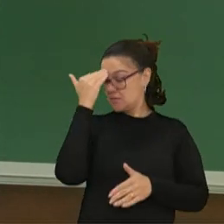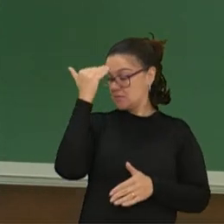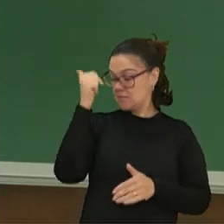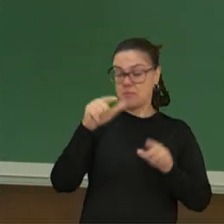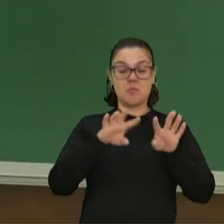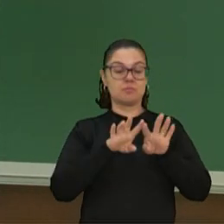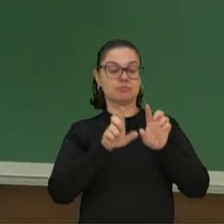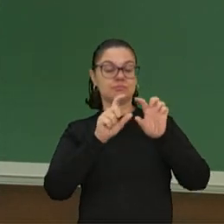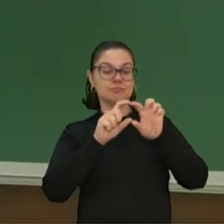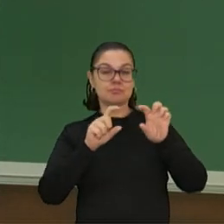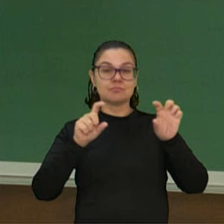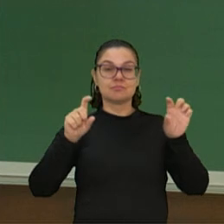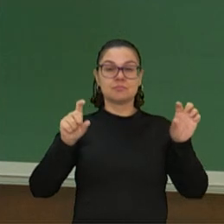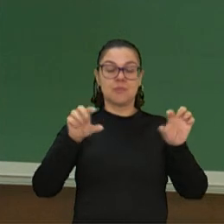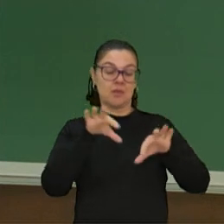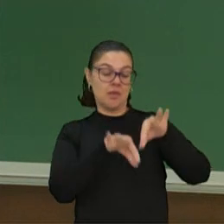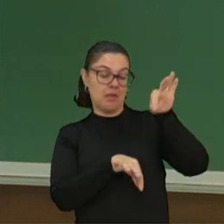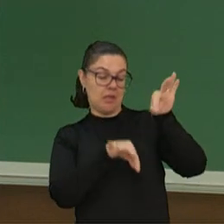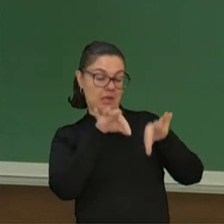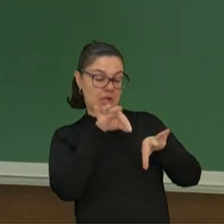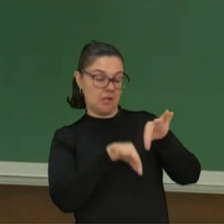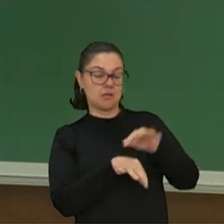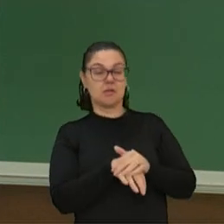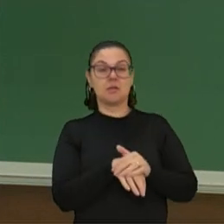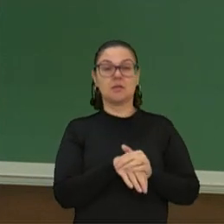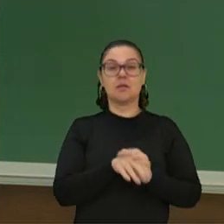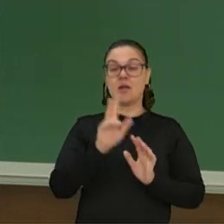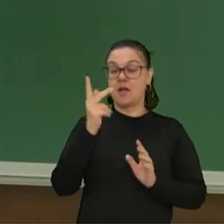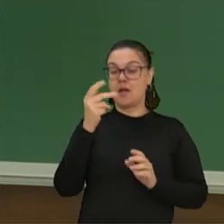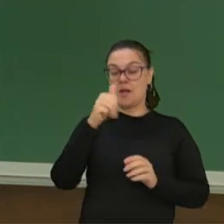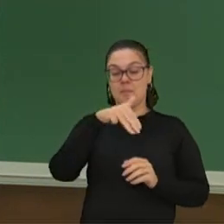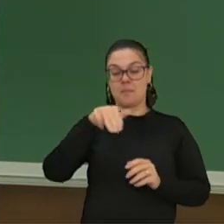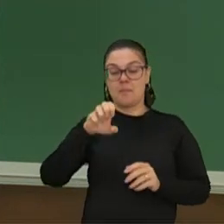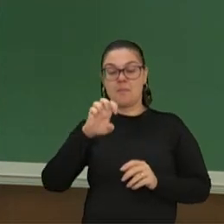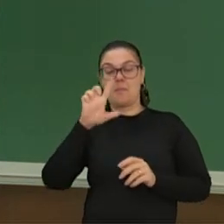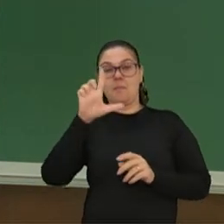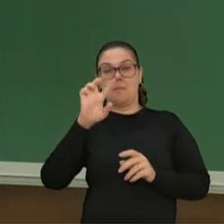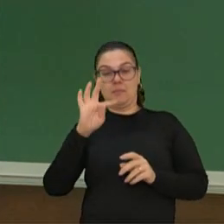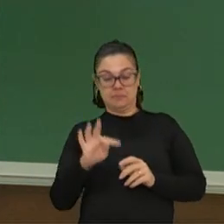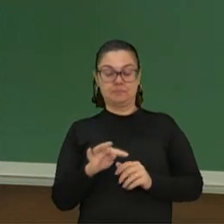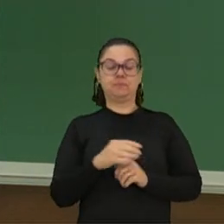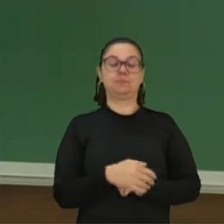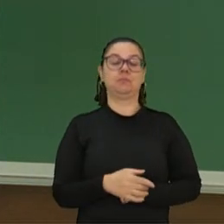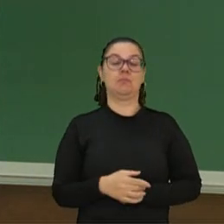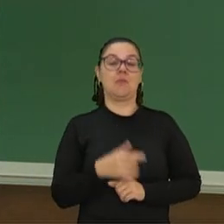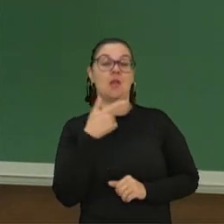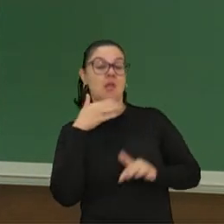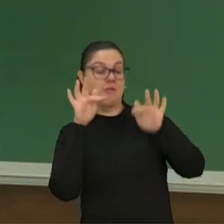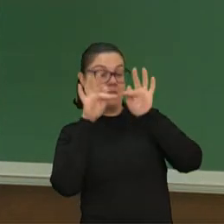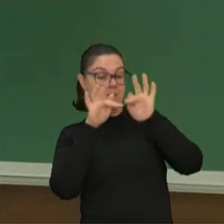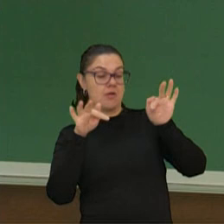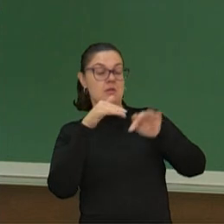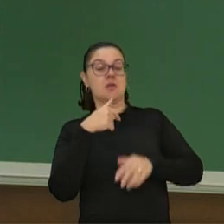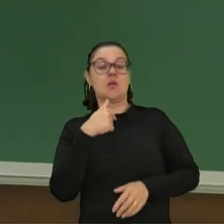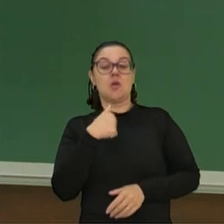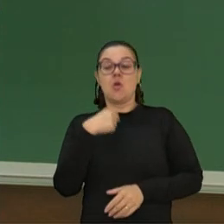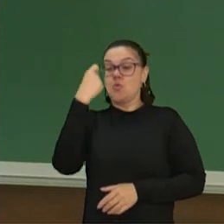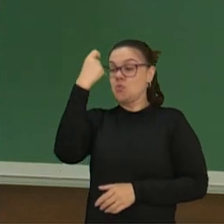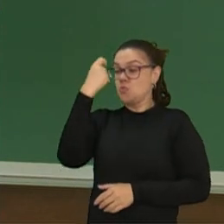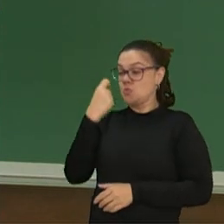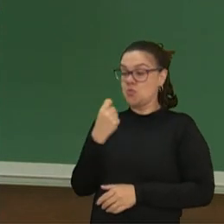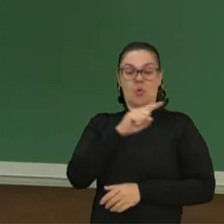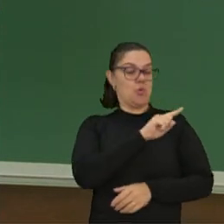conhecida de uma peça teatral dele chamada Hamlet, e nessa peça ele usa a frase: to